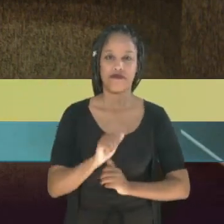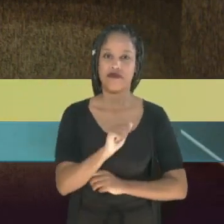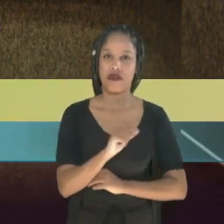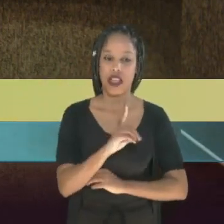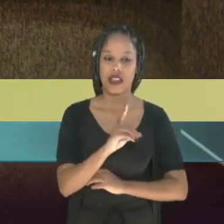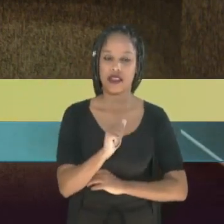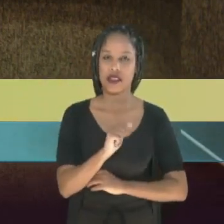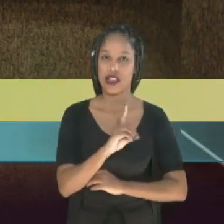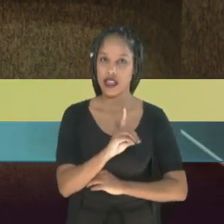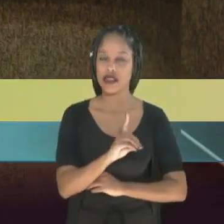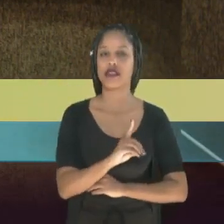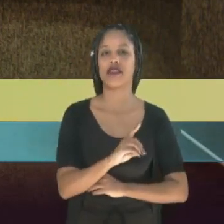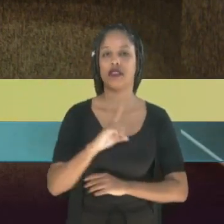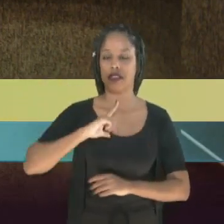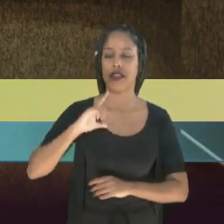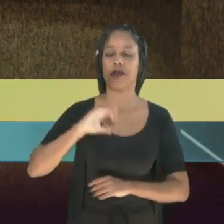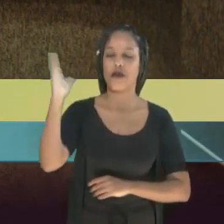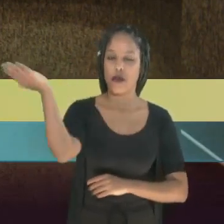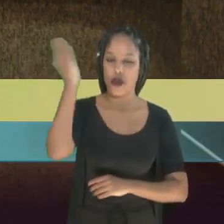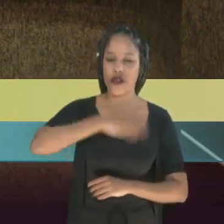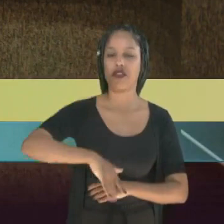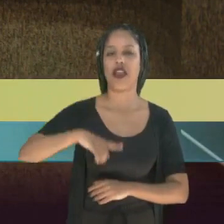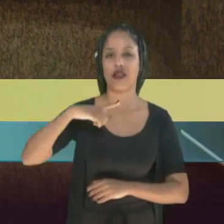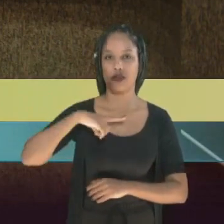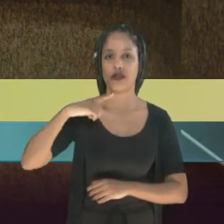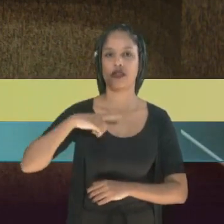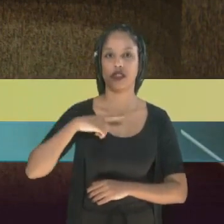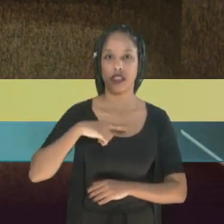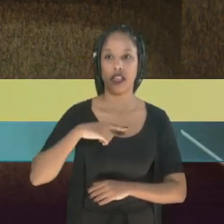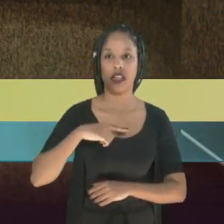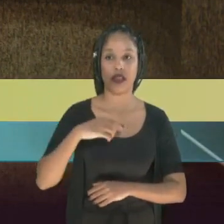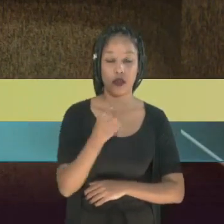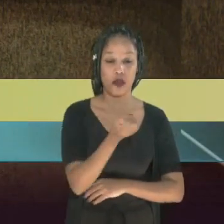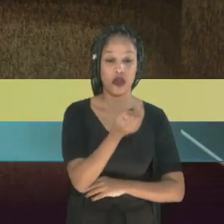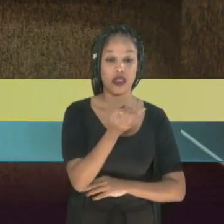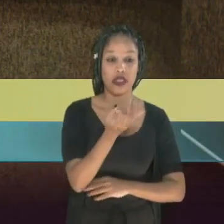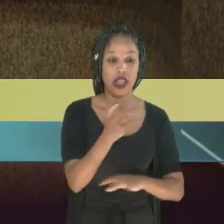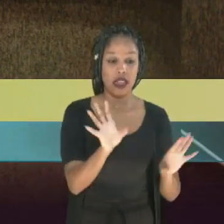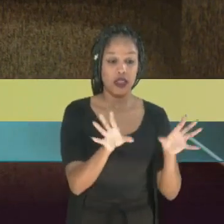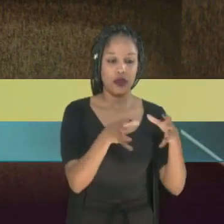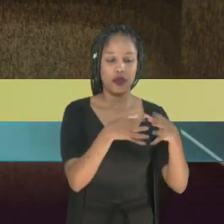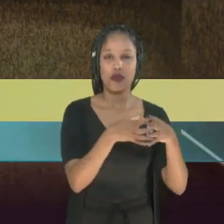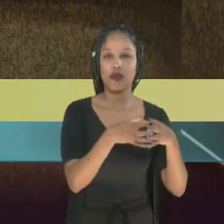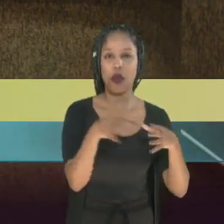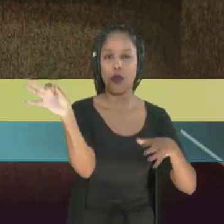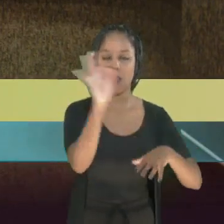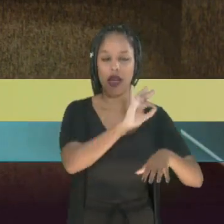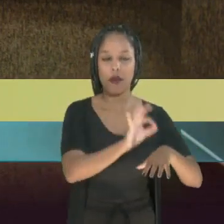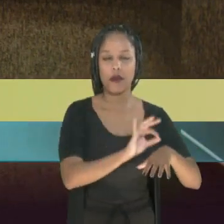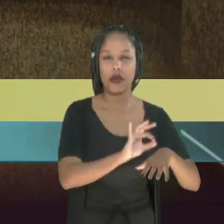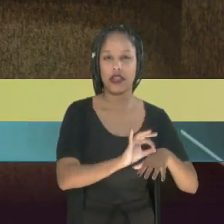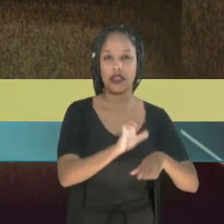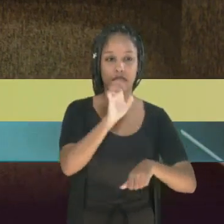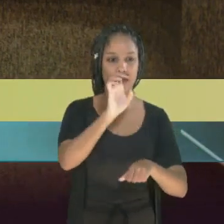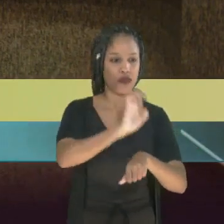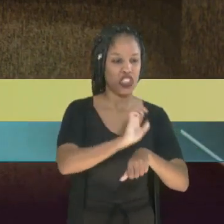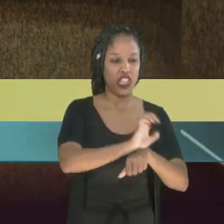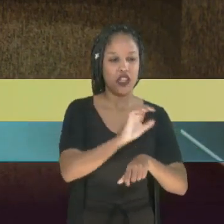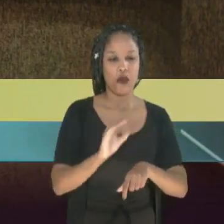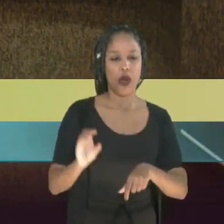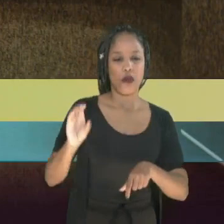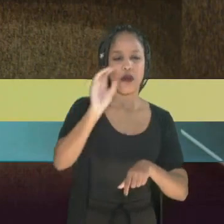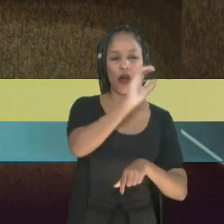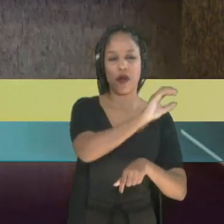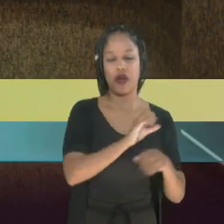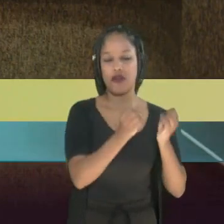confirmado a existência de casos de extermínio de inames de abelhas em diversas áreas do nosso estado.